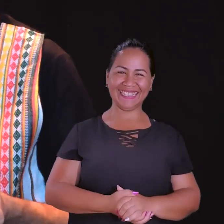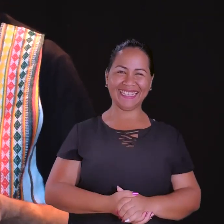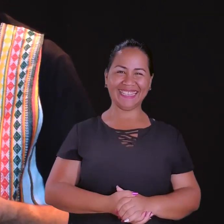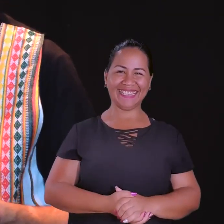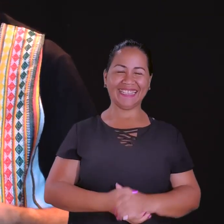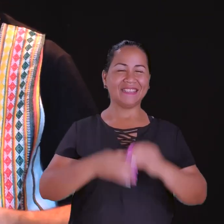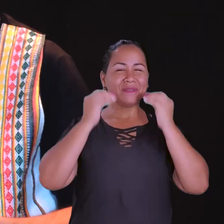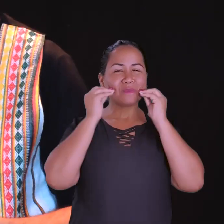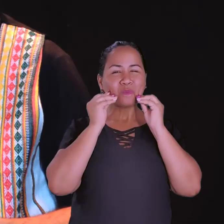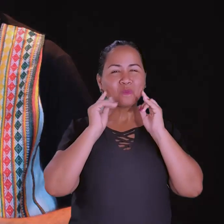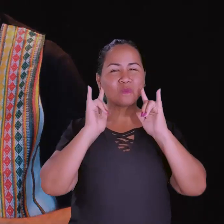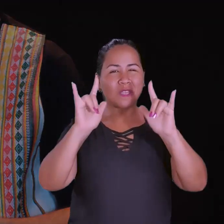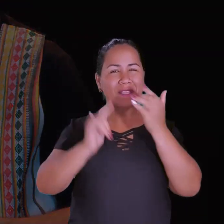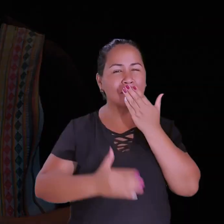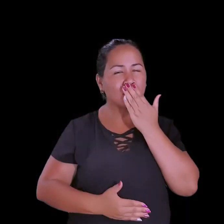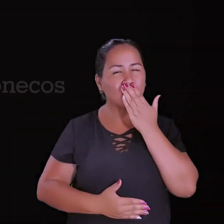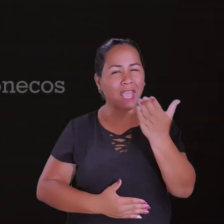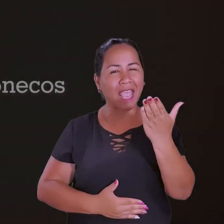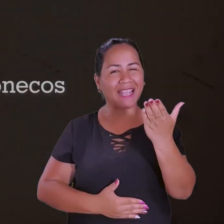Mua.